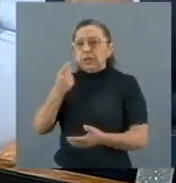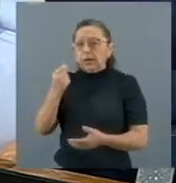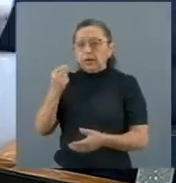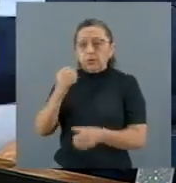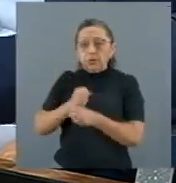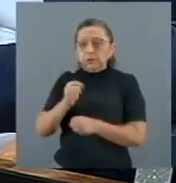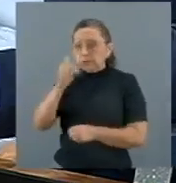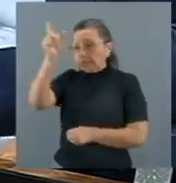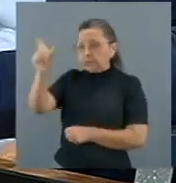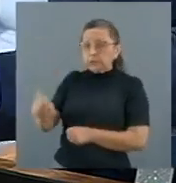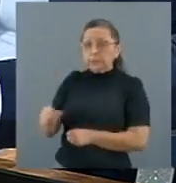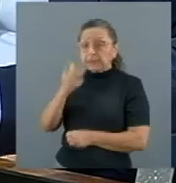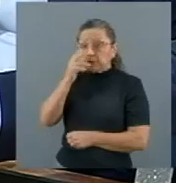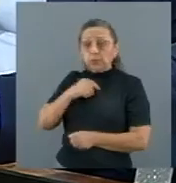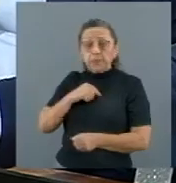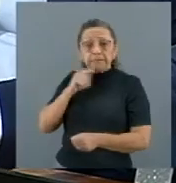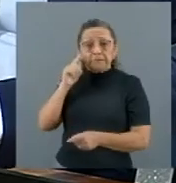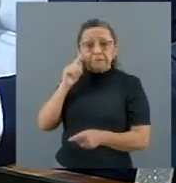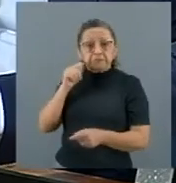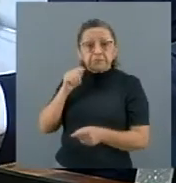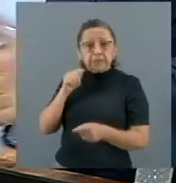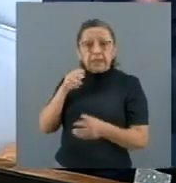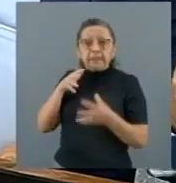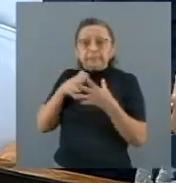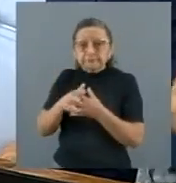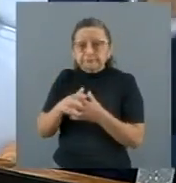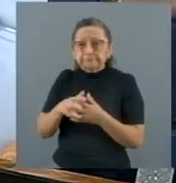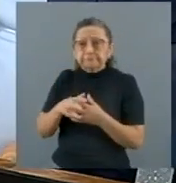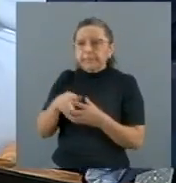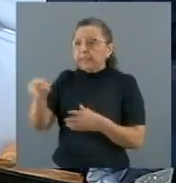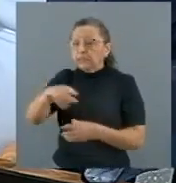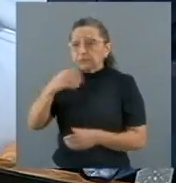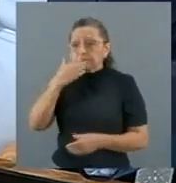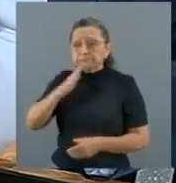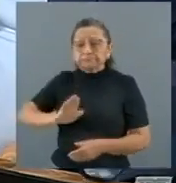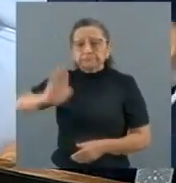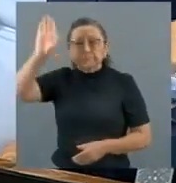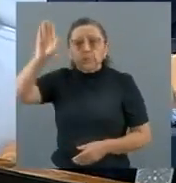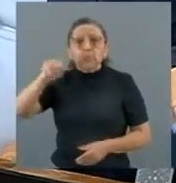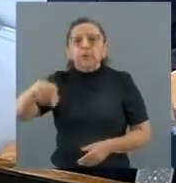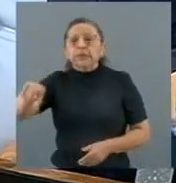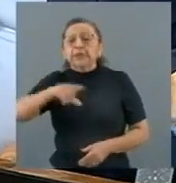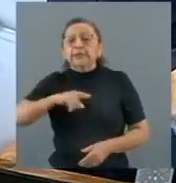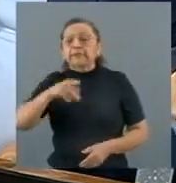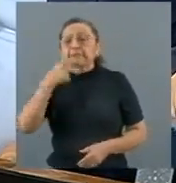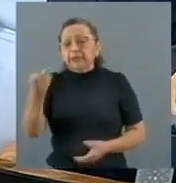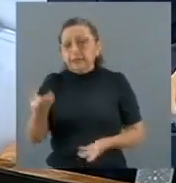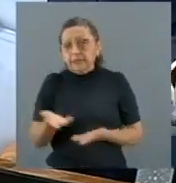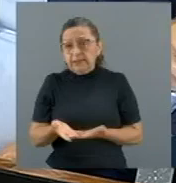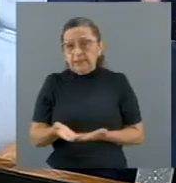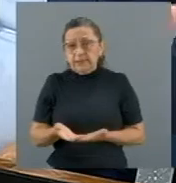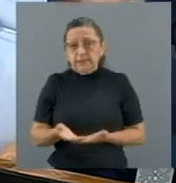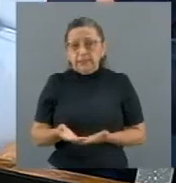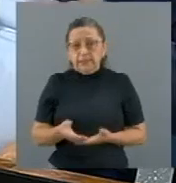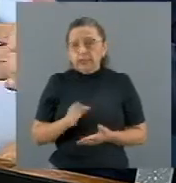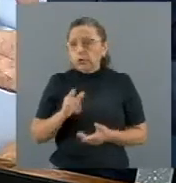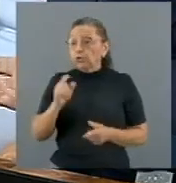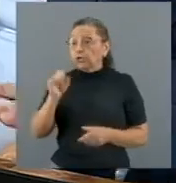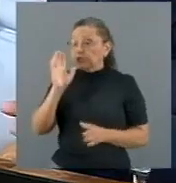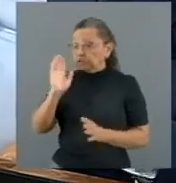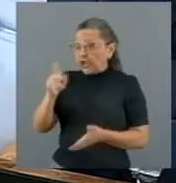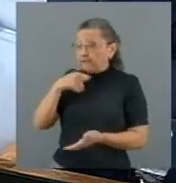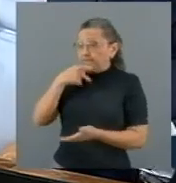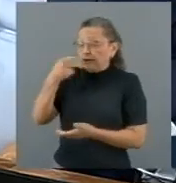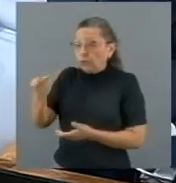teor da sua manifestação. O que ele pretende falar. Não é o que ele falou e que pode ser gravoso